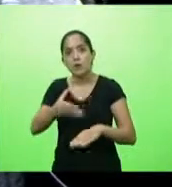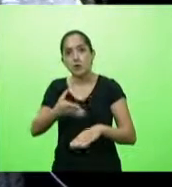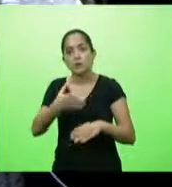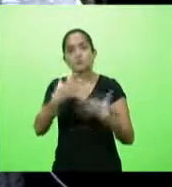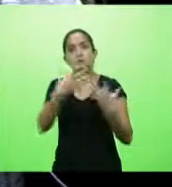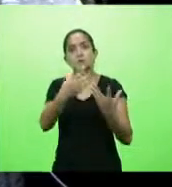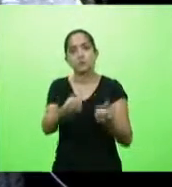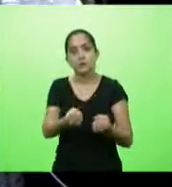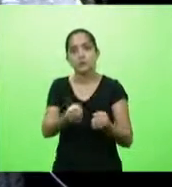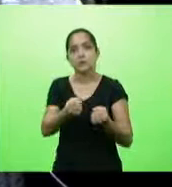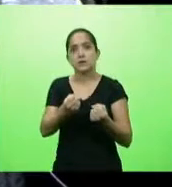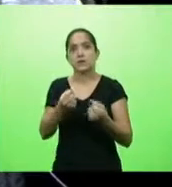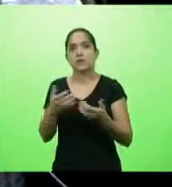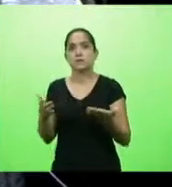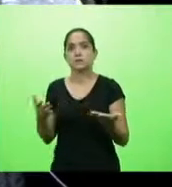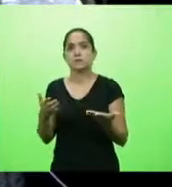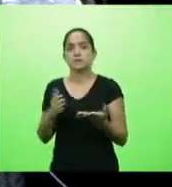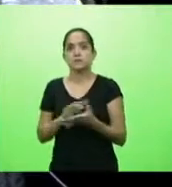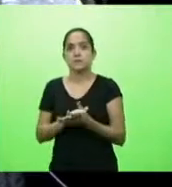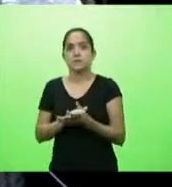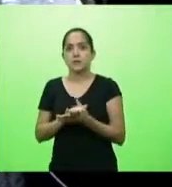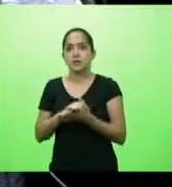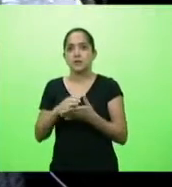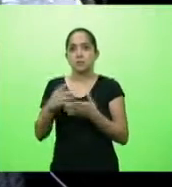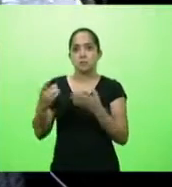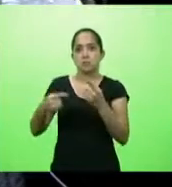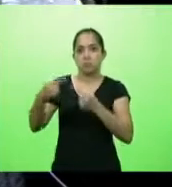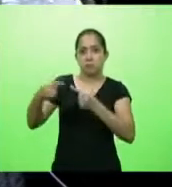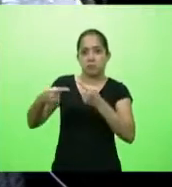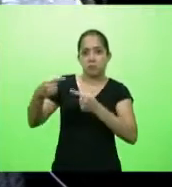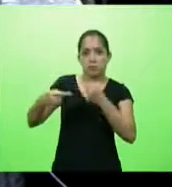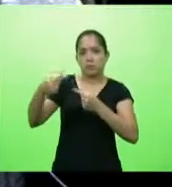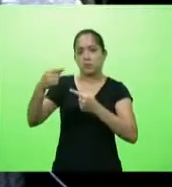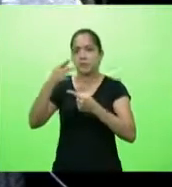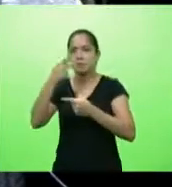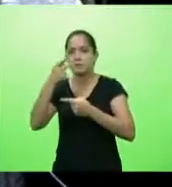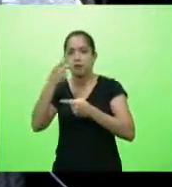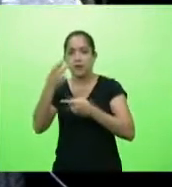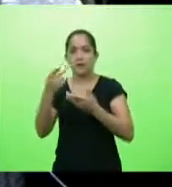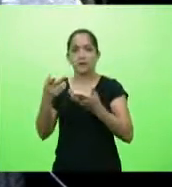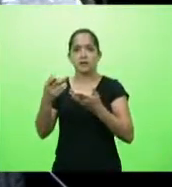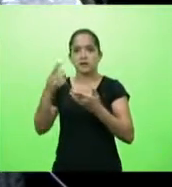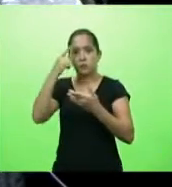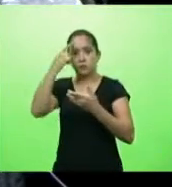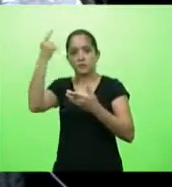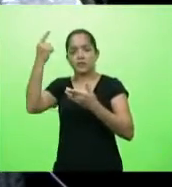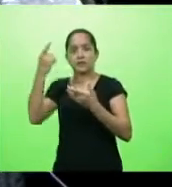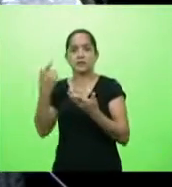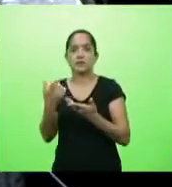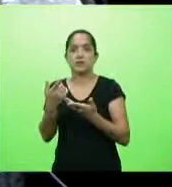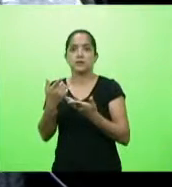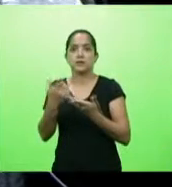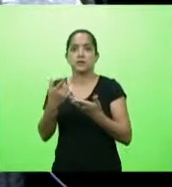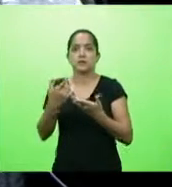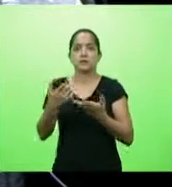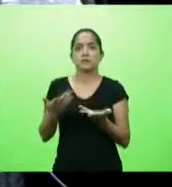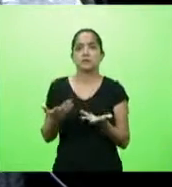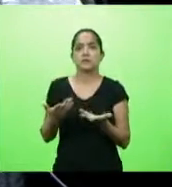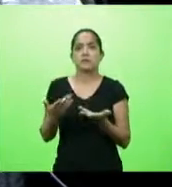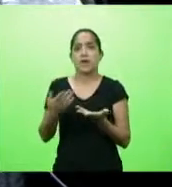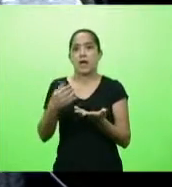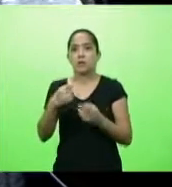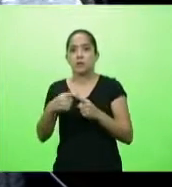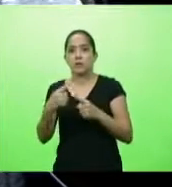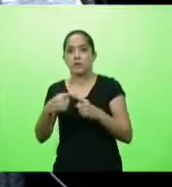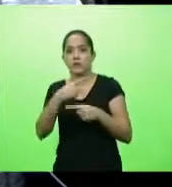não dar bola para esses canalhas que ficam inventando coisas, polarizando a situação dos medicamentos, só por causa que foi o presidente que